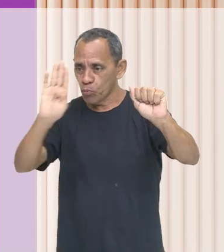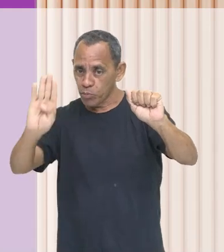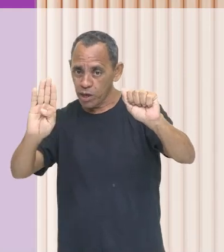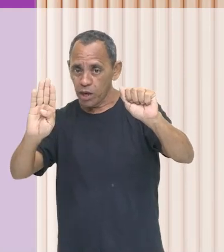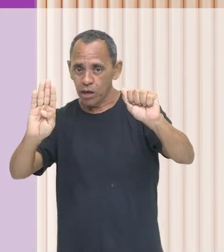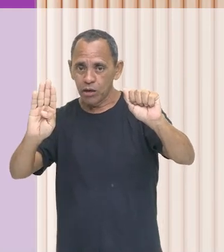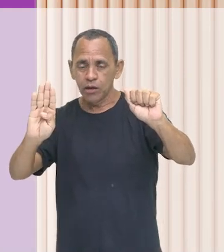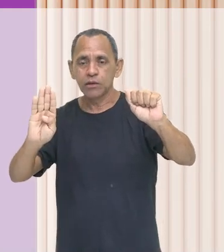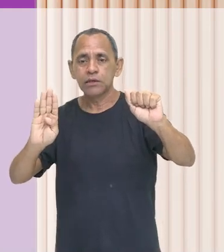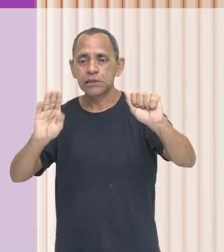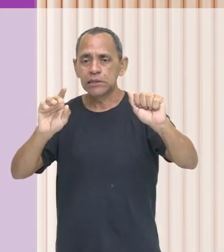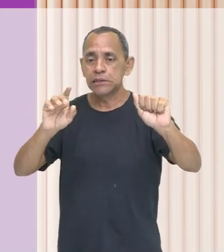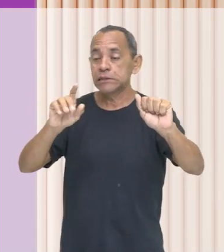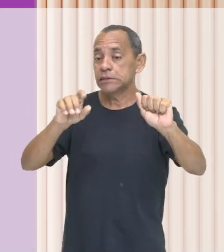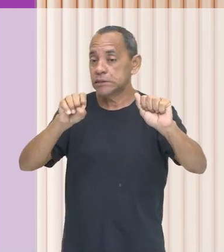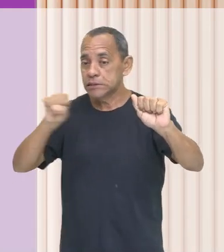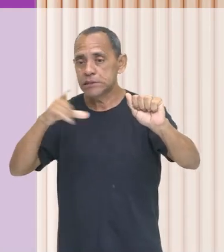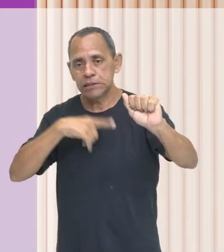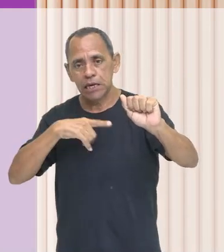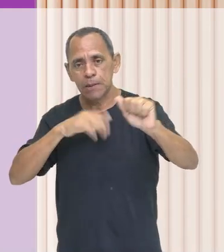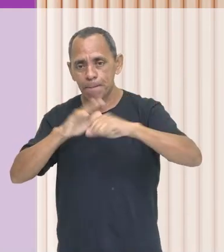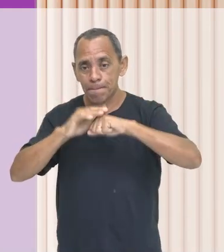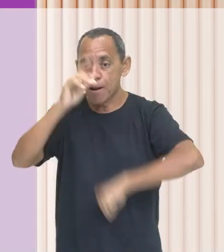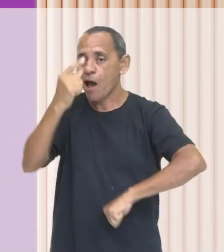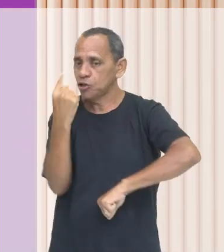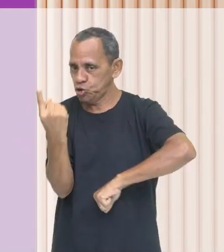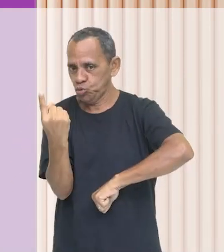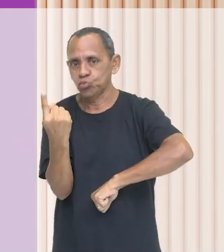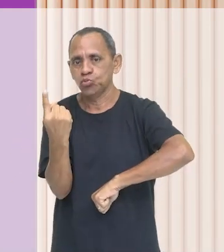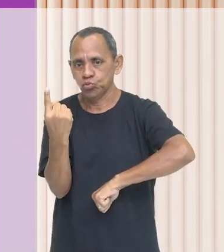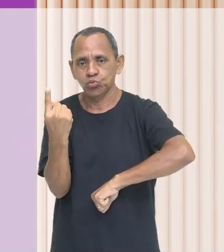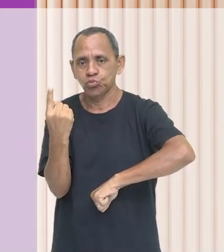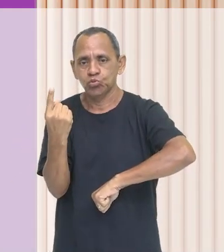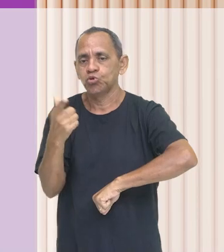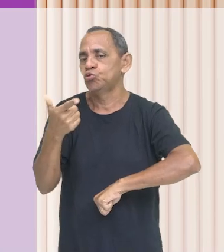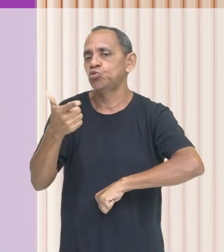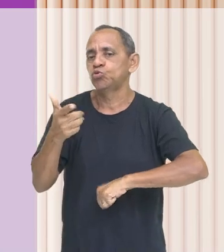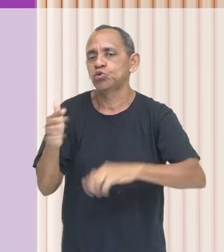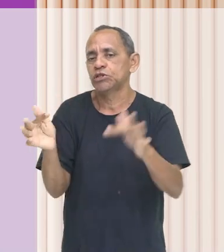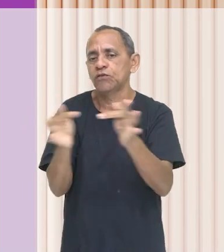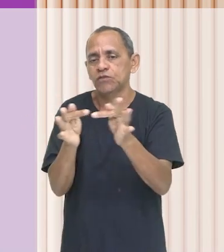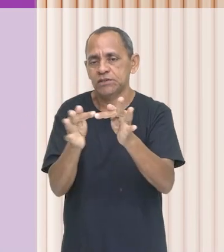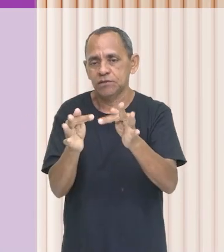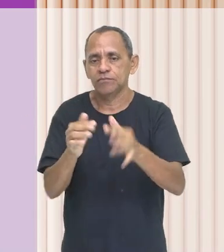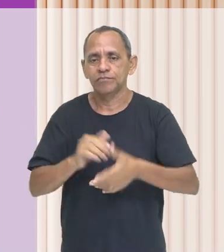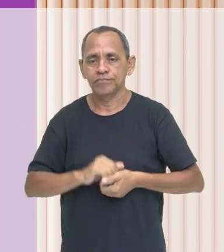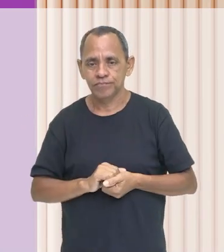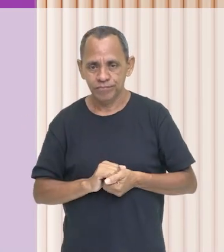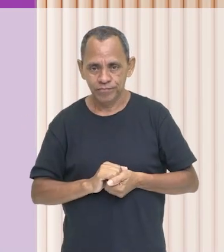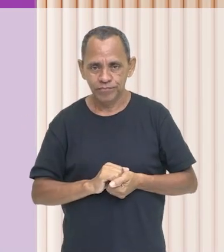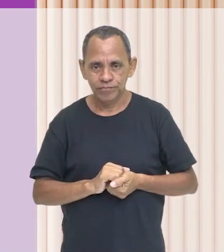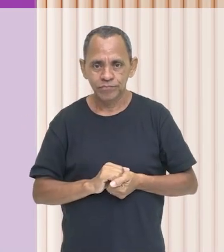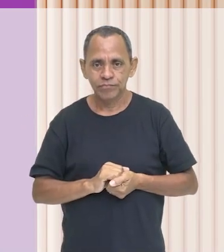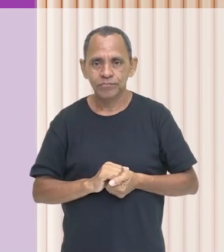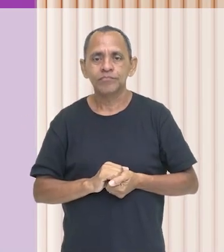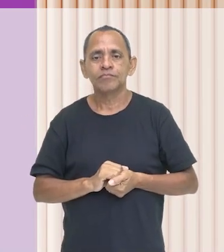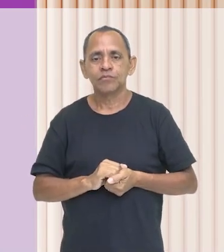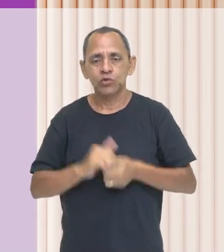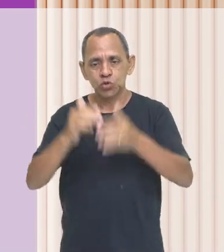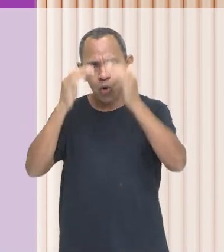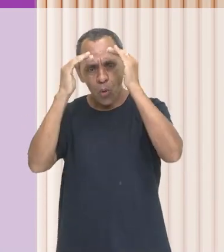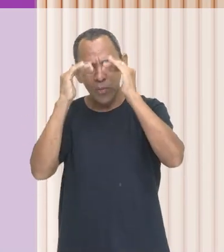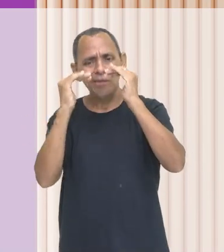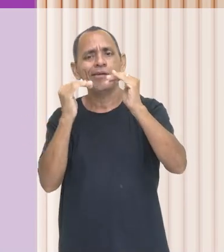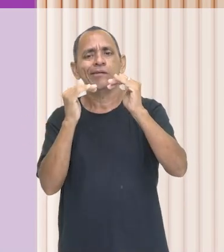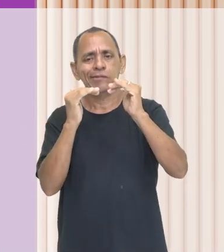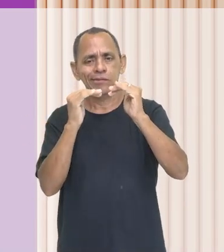um, ele também quebra nessa relação. A gente não pode classificar isso como função, tá certo? Então, respeitando essas duas regrinhas,